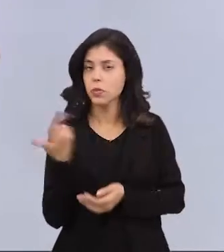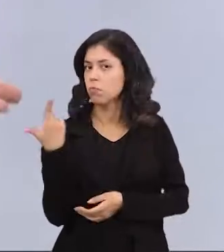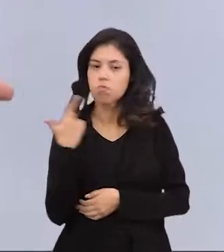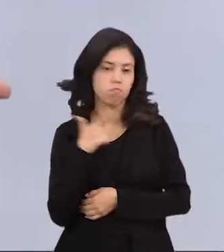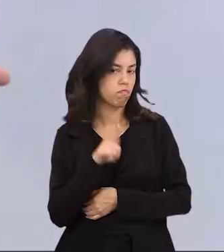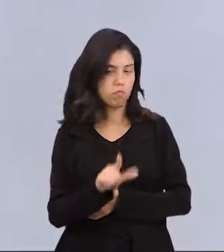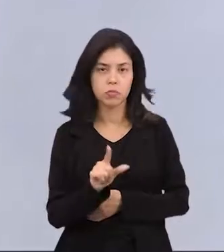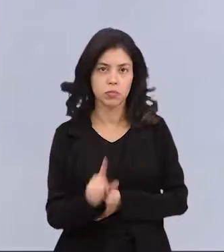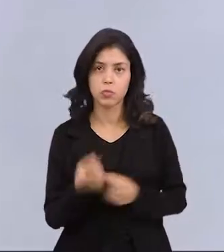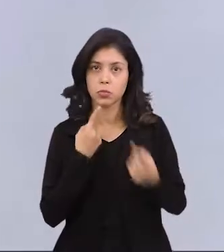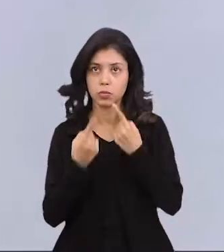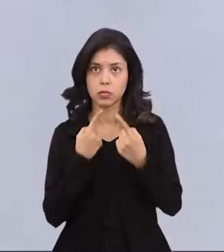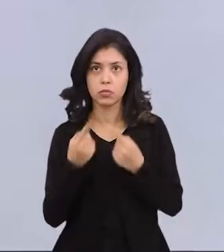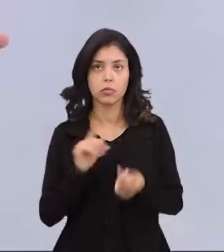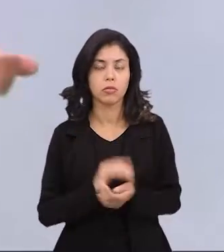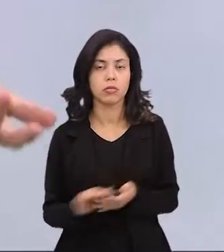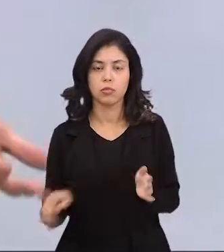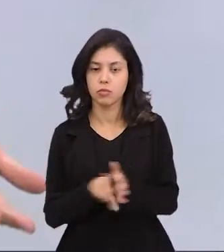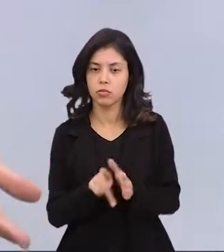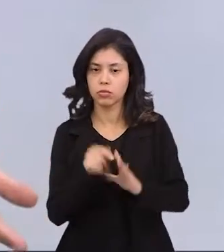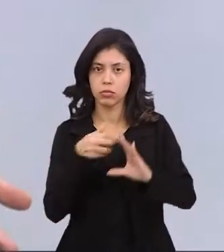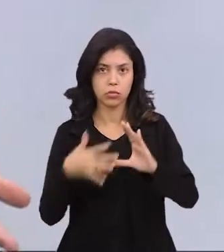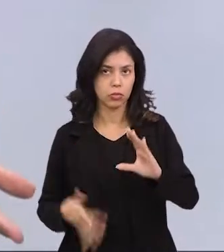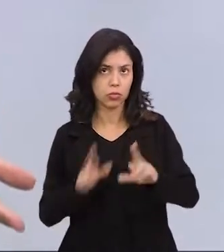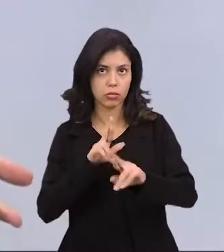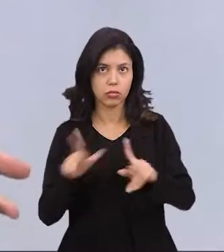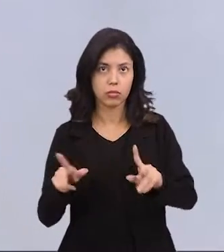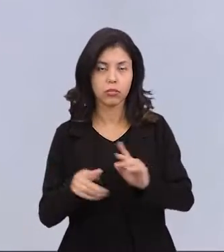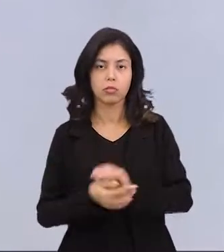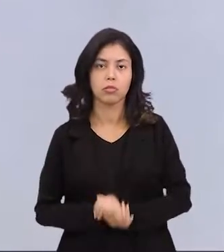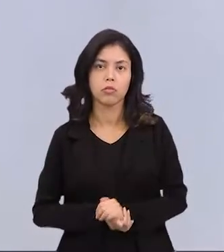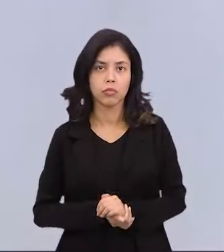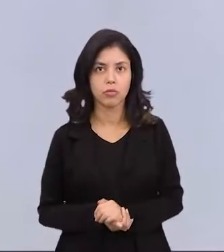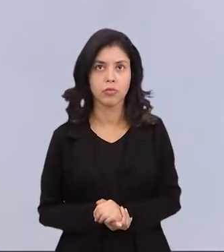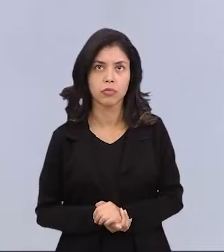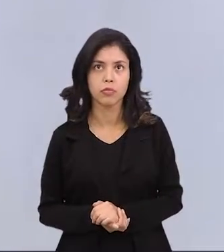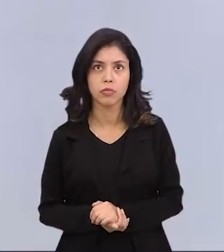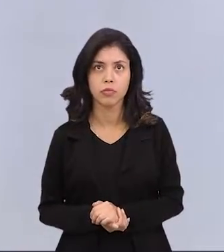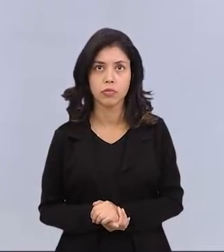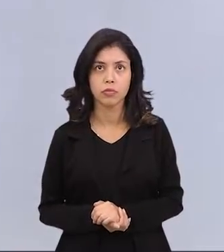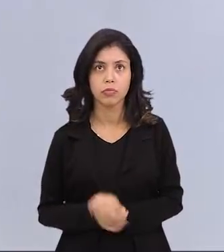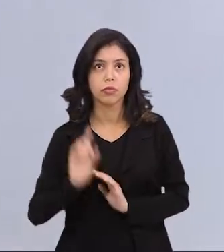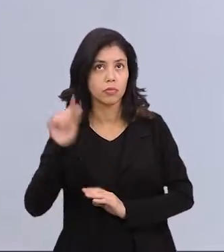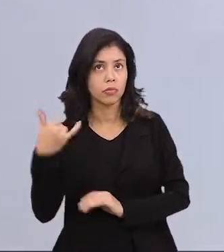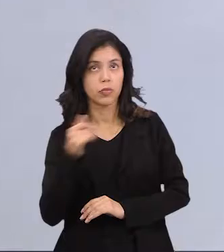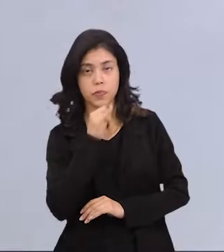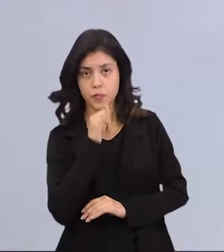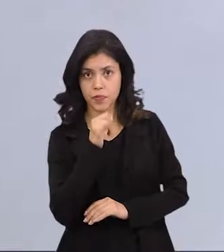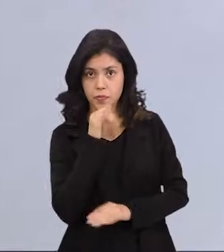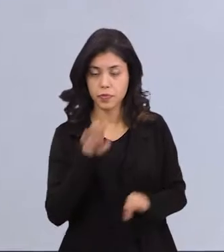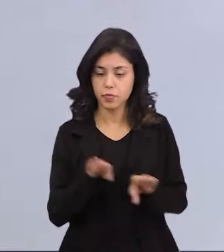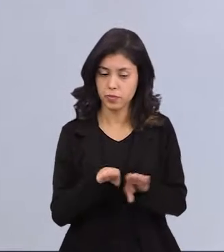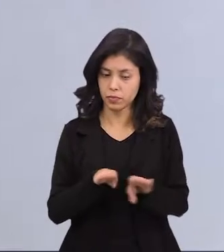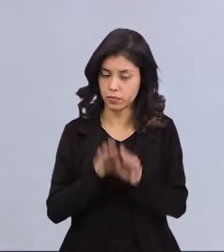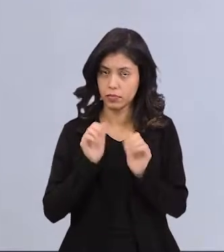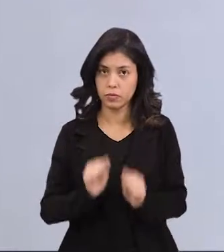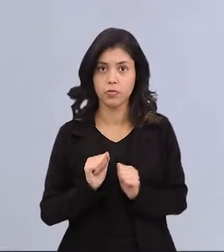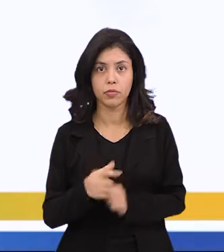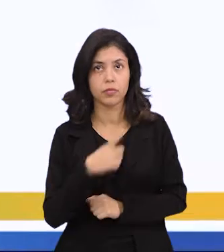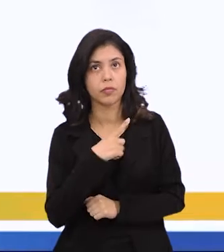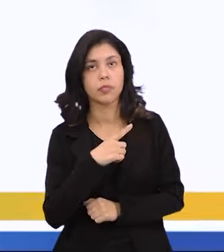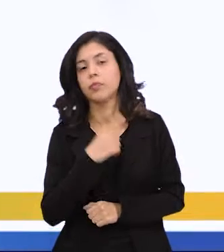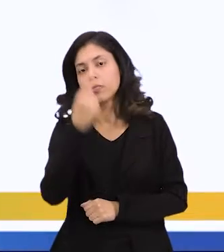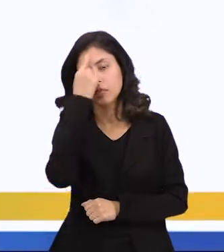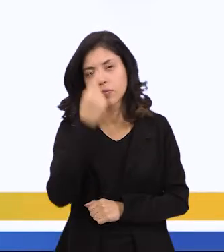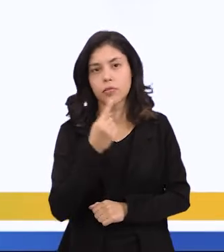se comunicar e se tornaram espécies diferentes. Um outro exemplo que nós podemos ter é esse aqui